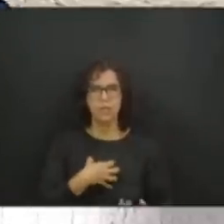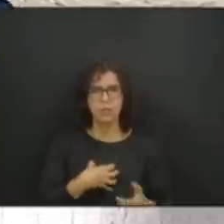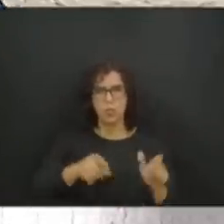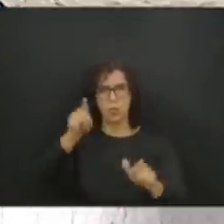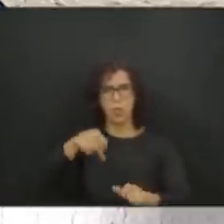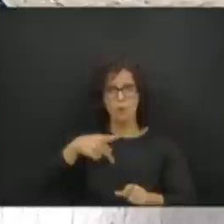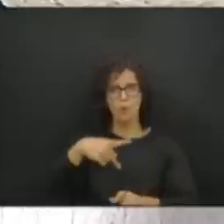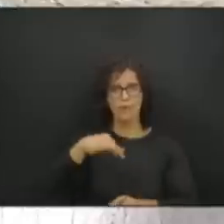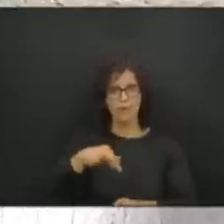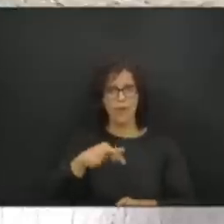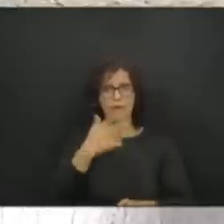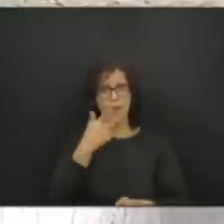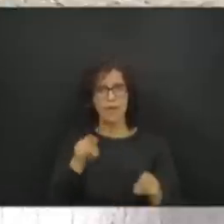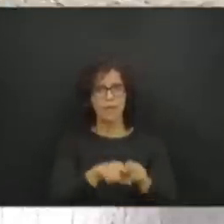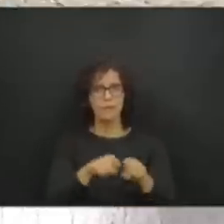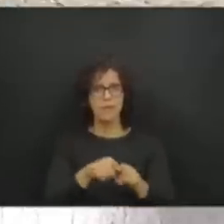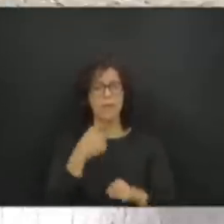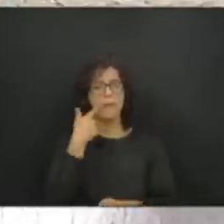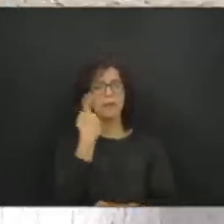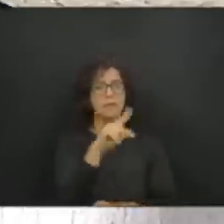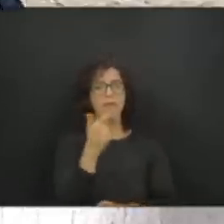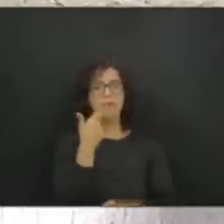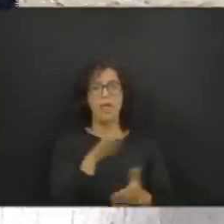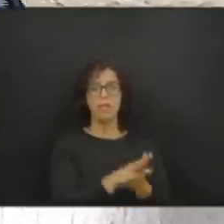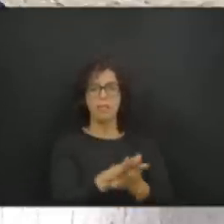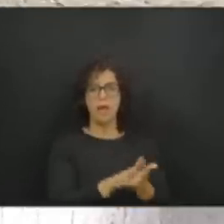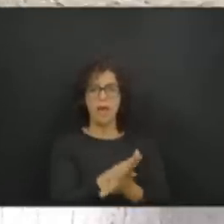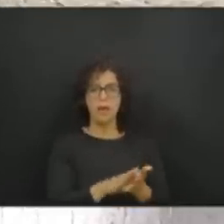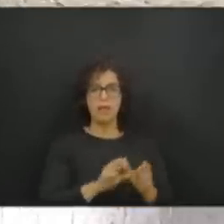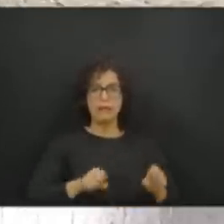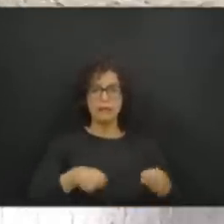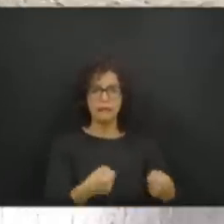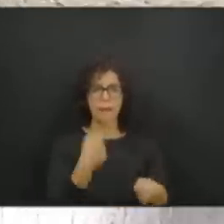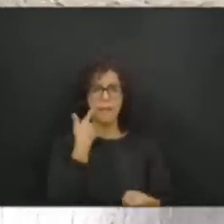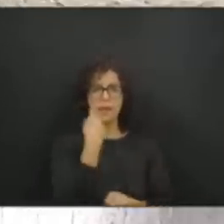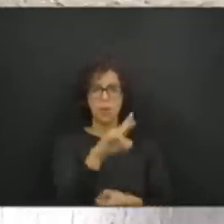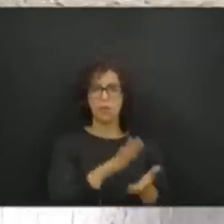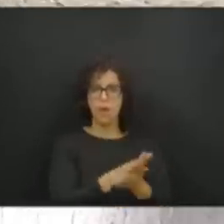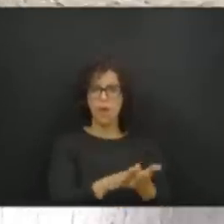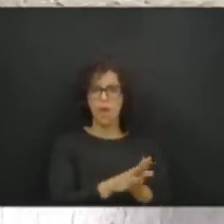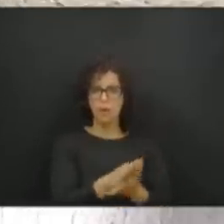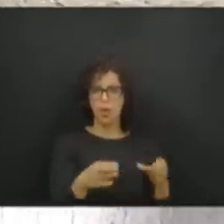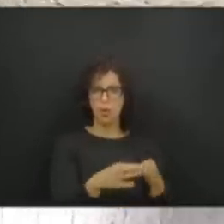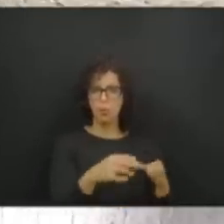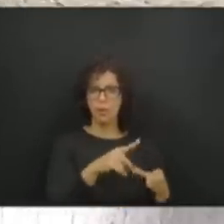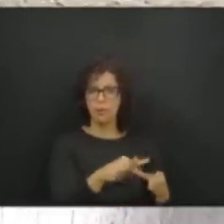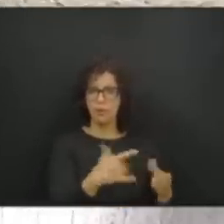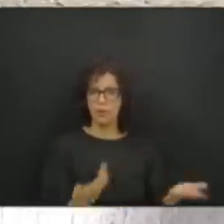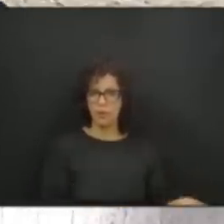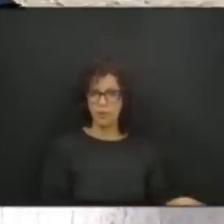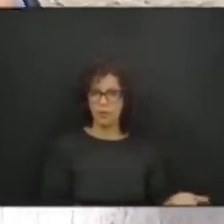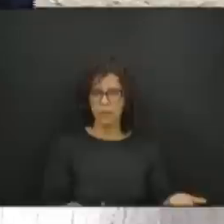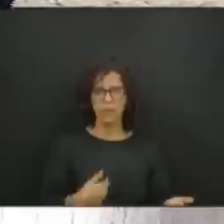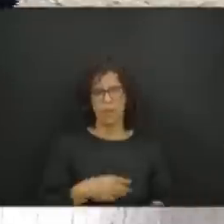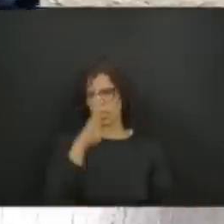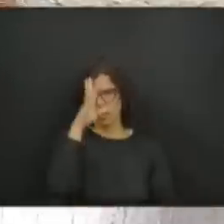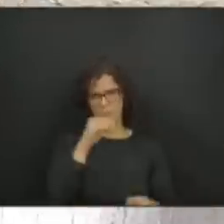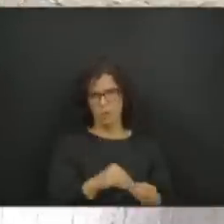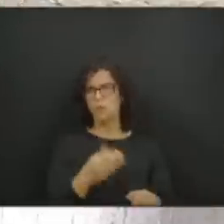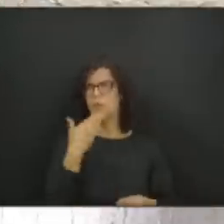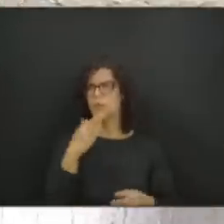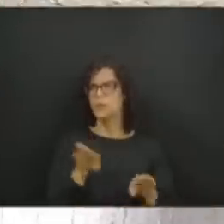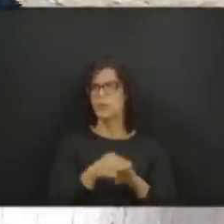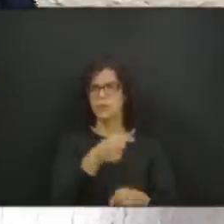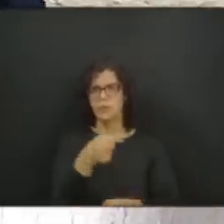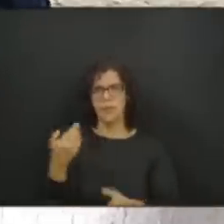pessoal do PT fala do seu pai não fazem defesa bom então se eu não entendo eu já